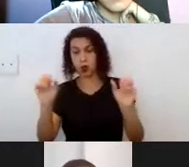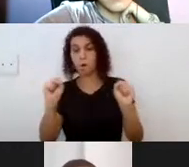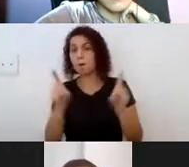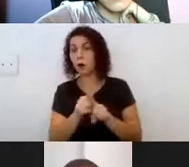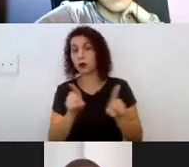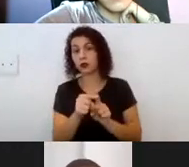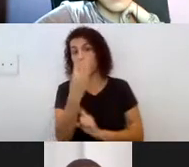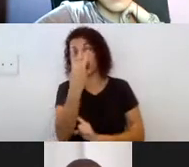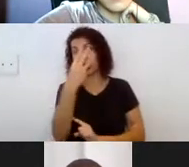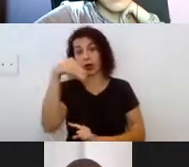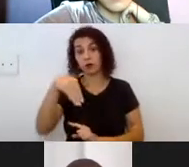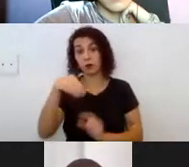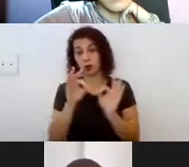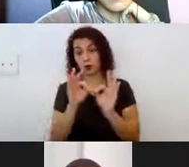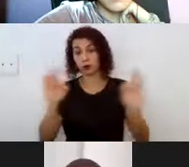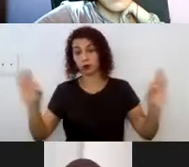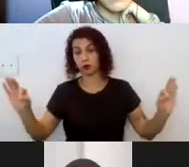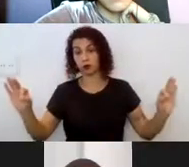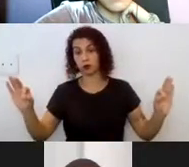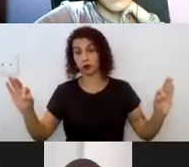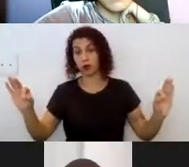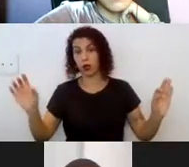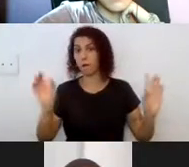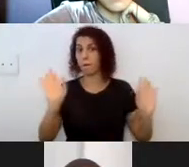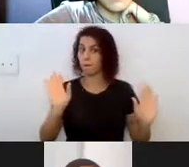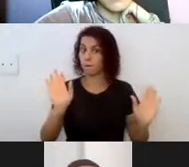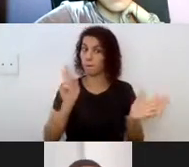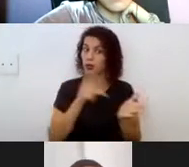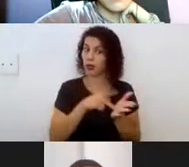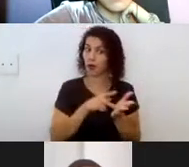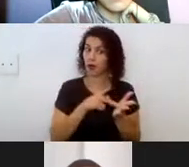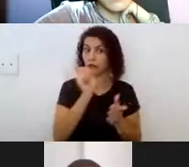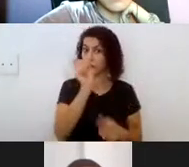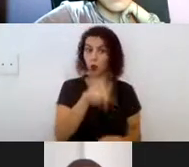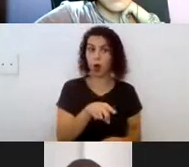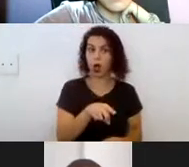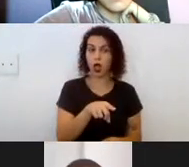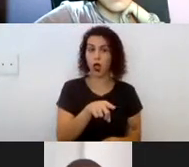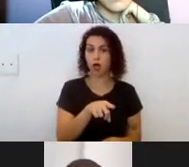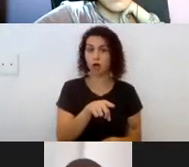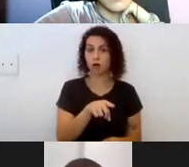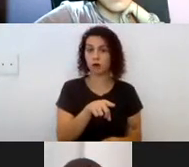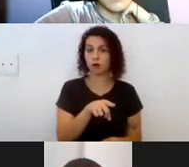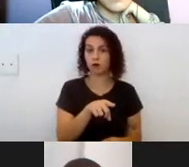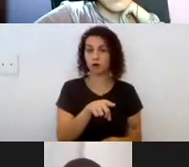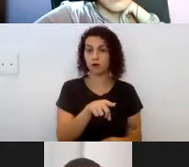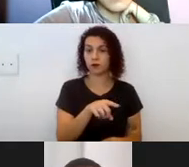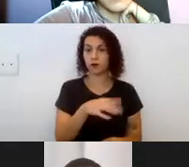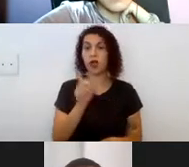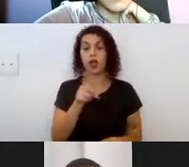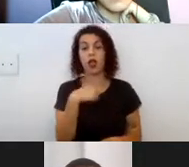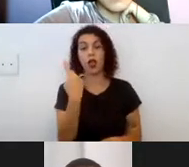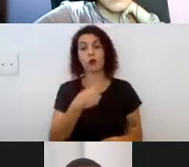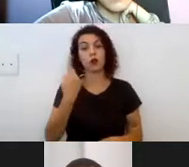o Ok mais um metro não é três metros Isso é o que a gente vai